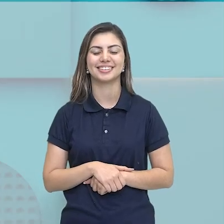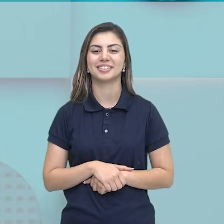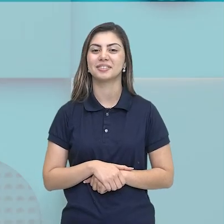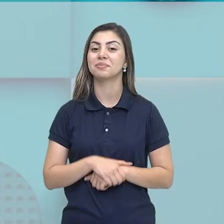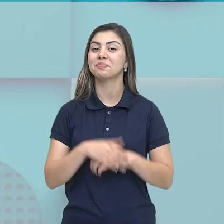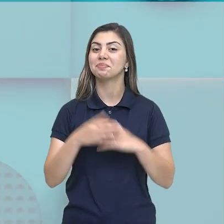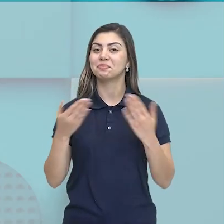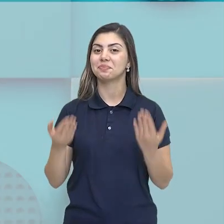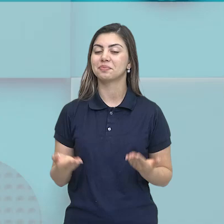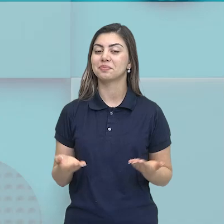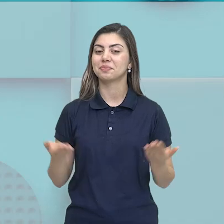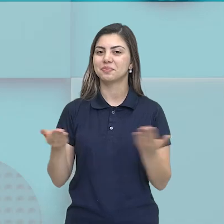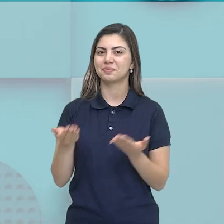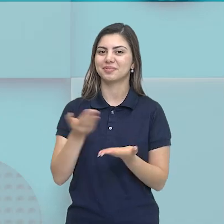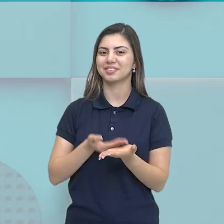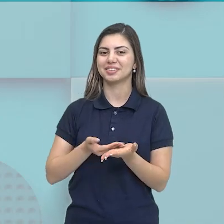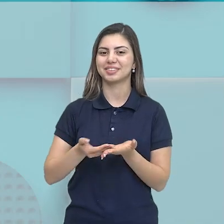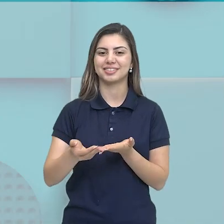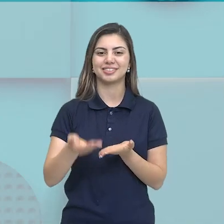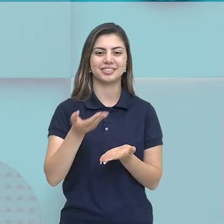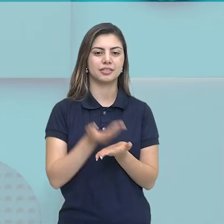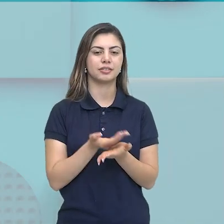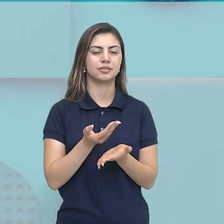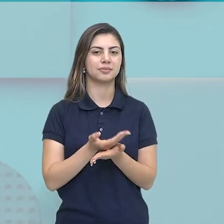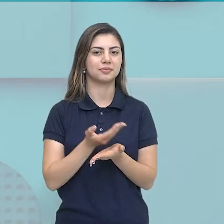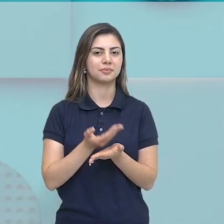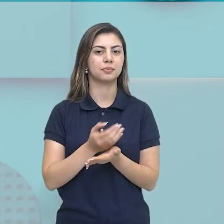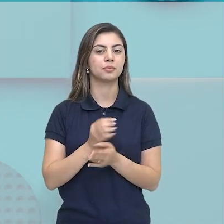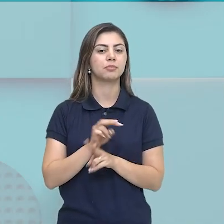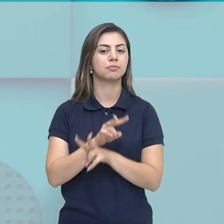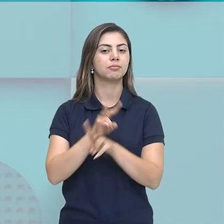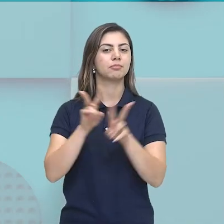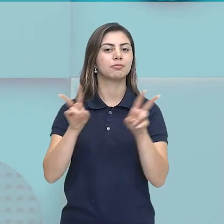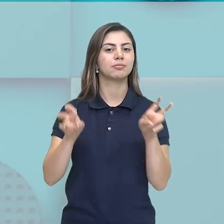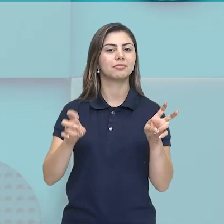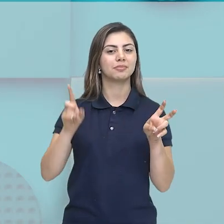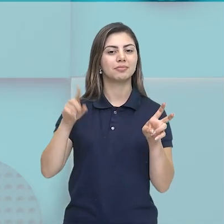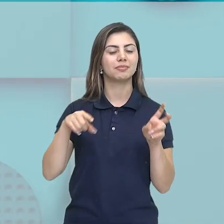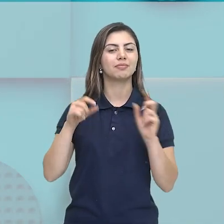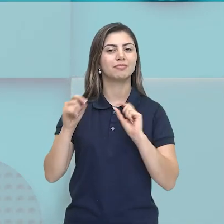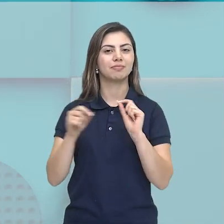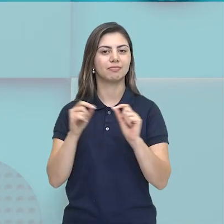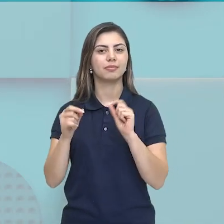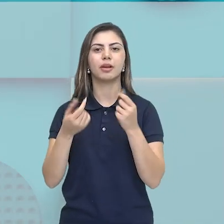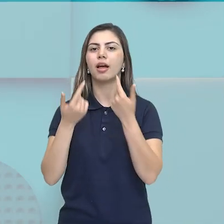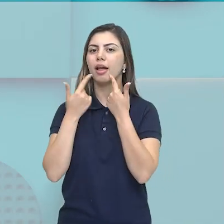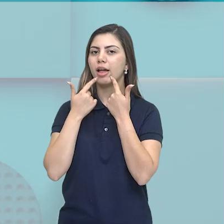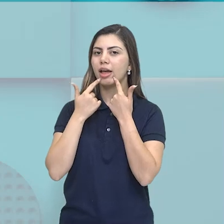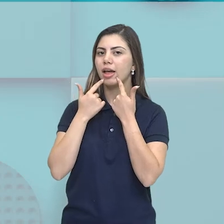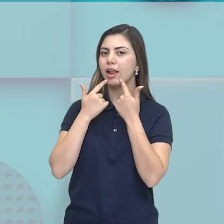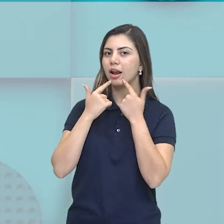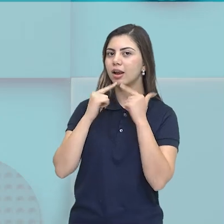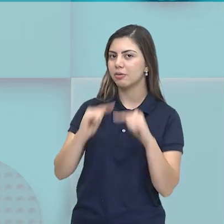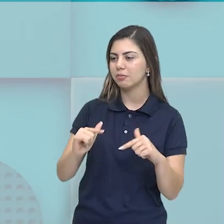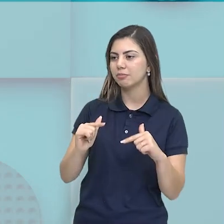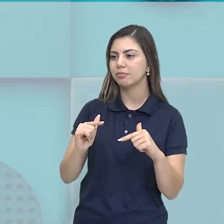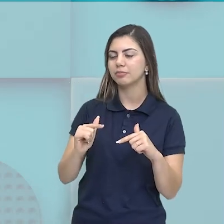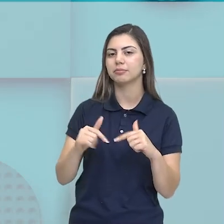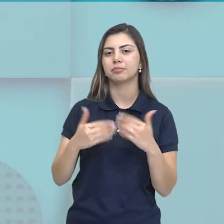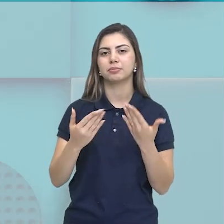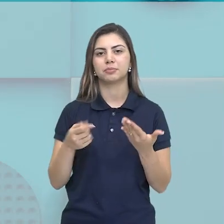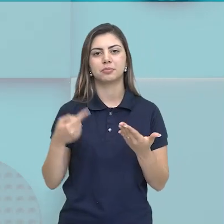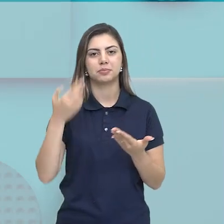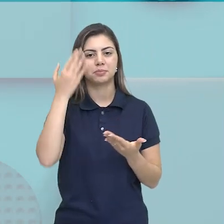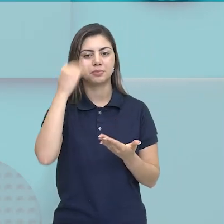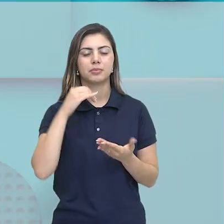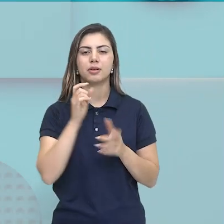Ok, então vamos iniciar falando, da nossa linguagem. Sabemos que as